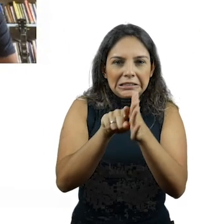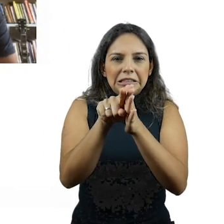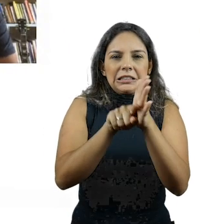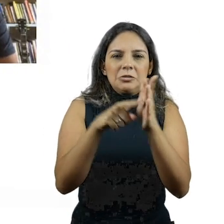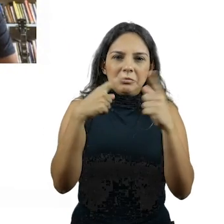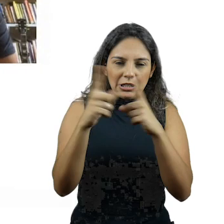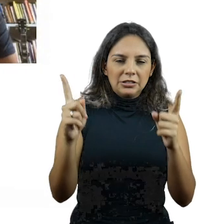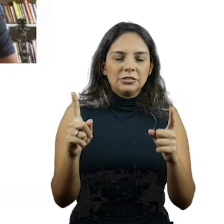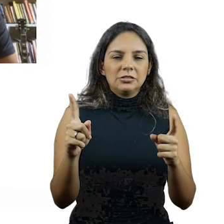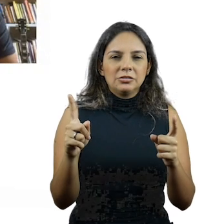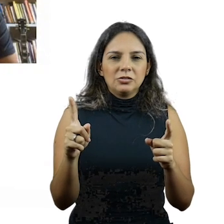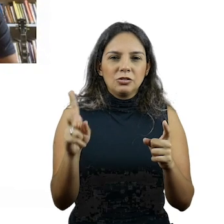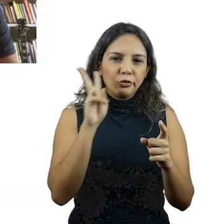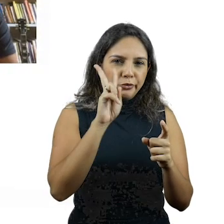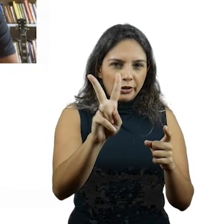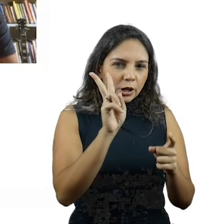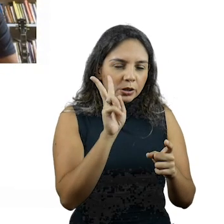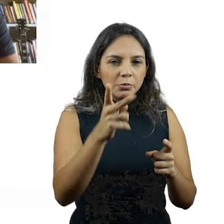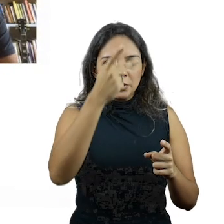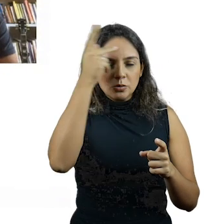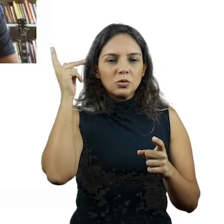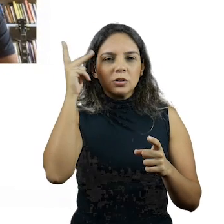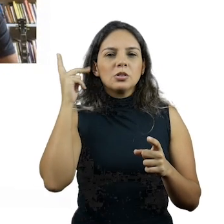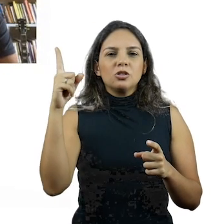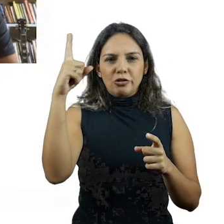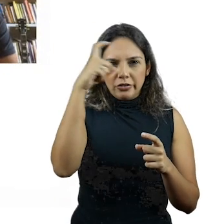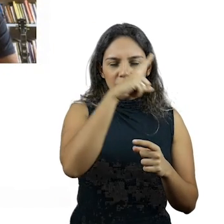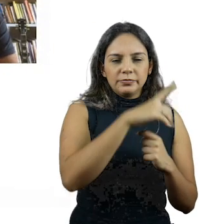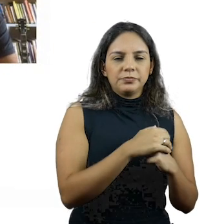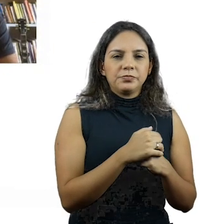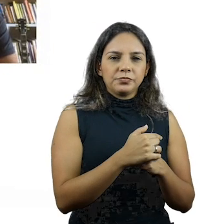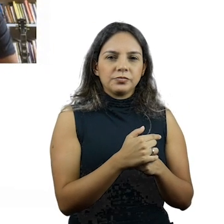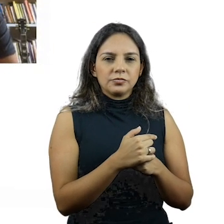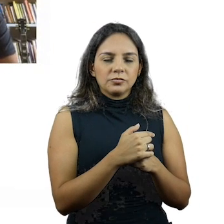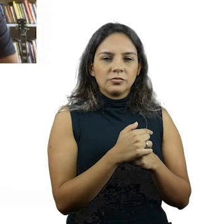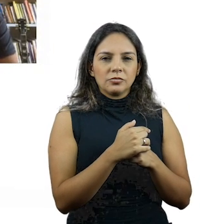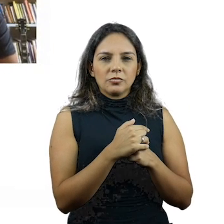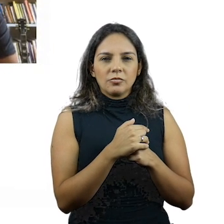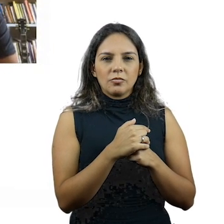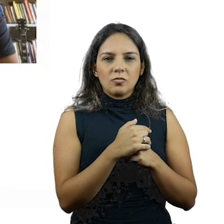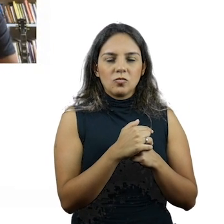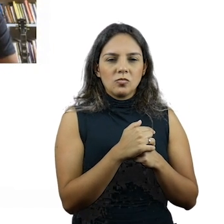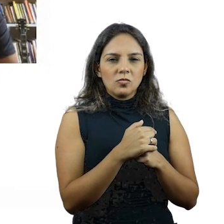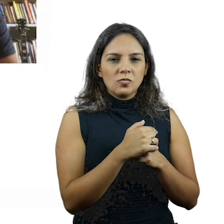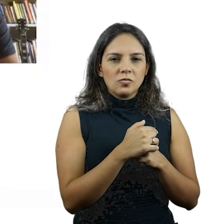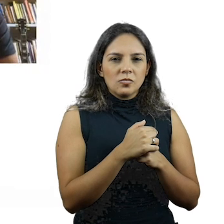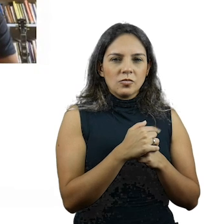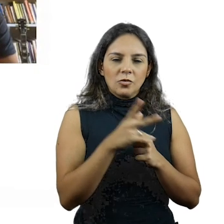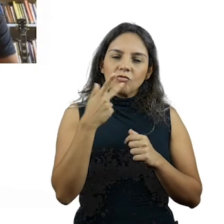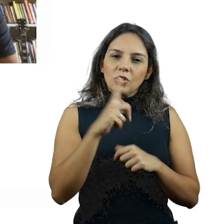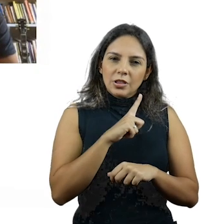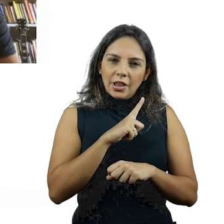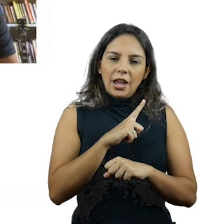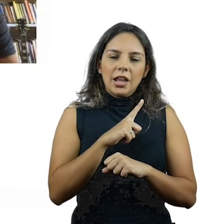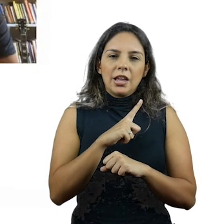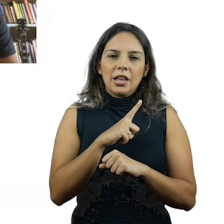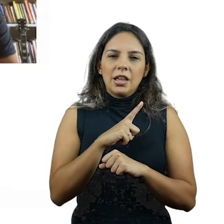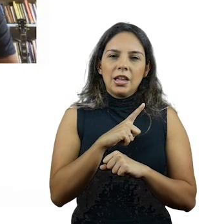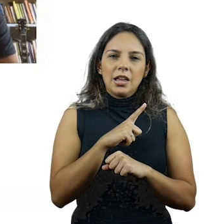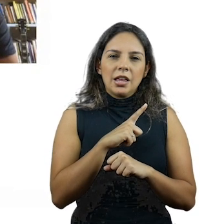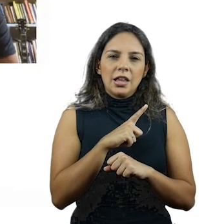vendo casos, às vezes, muito tristes, né, eu consegui dar uma perspectiva de esperança no final. Então, o livro, ele tem uma